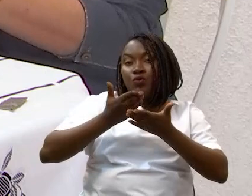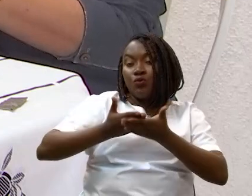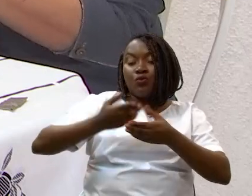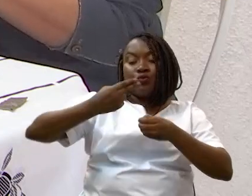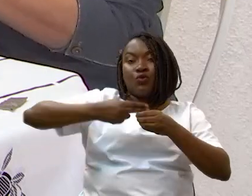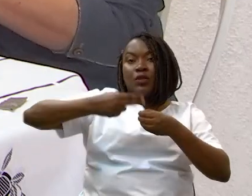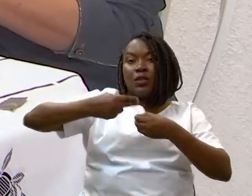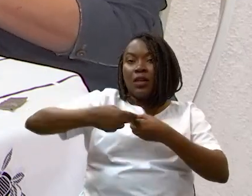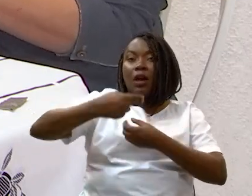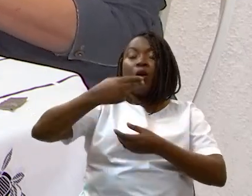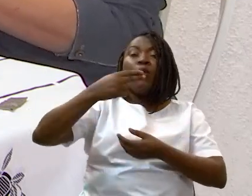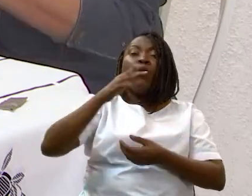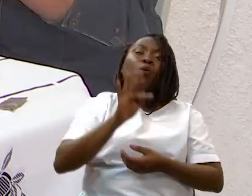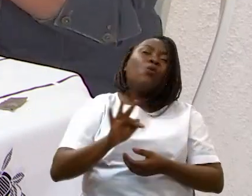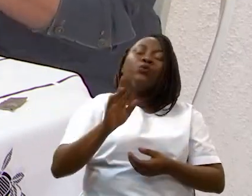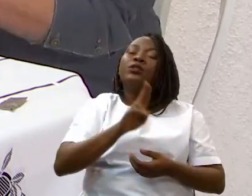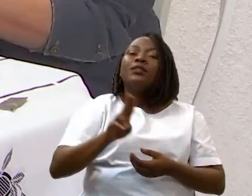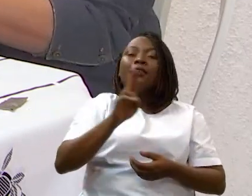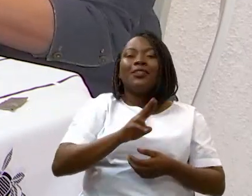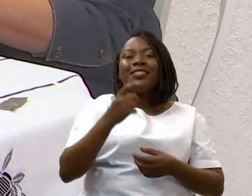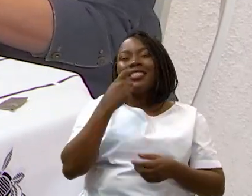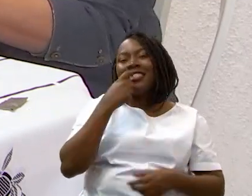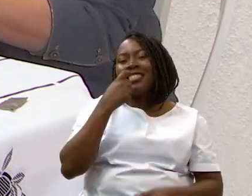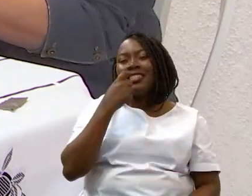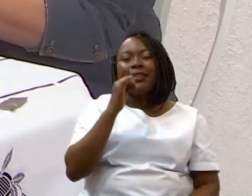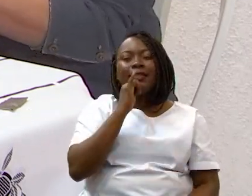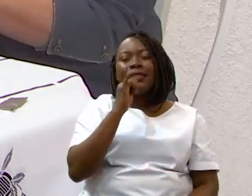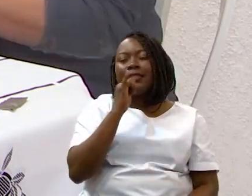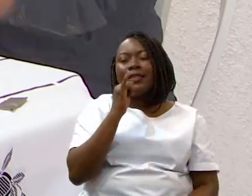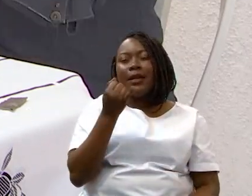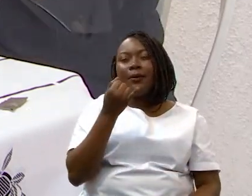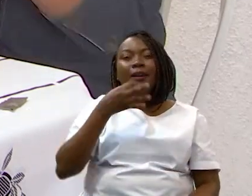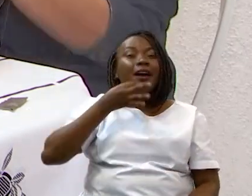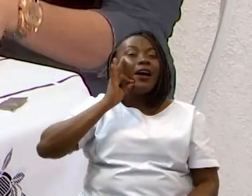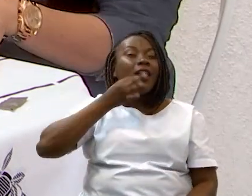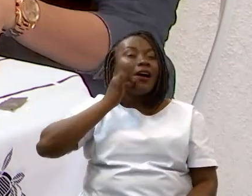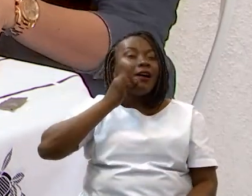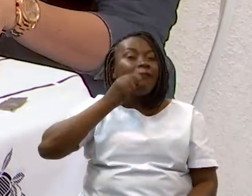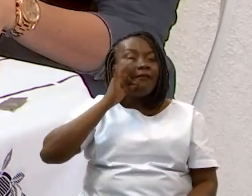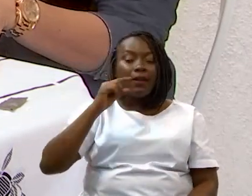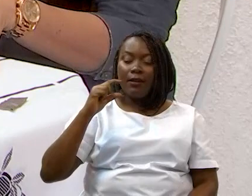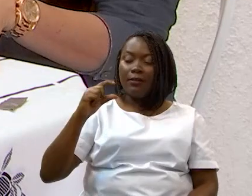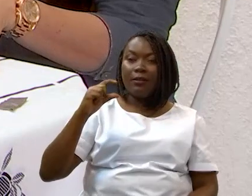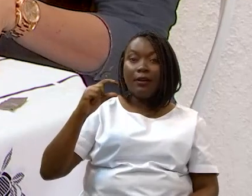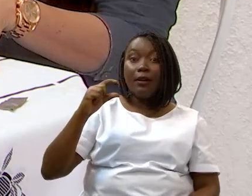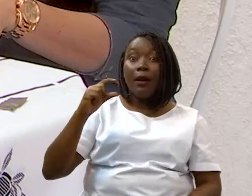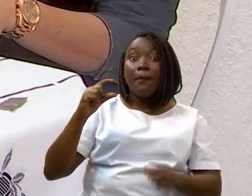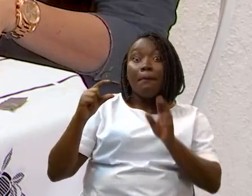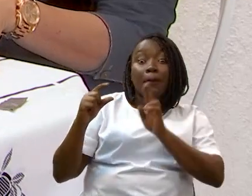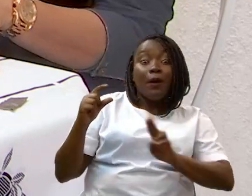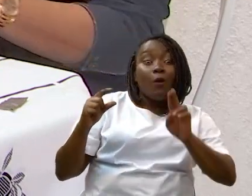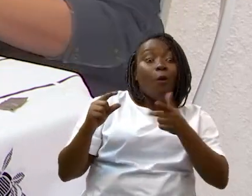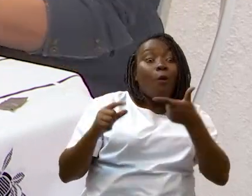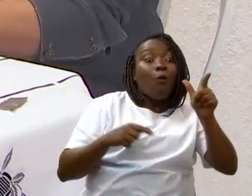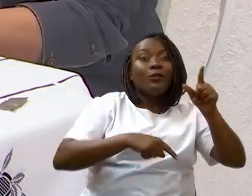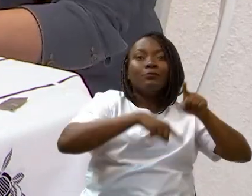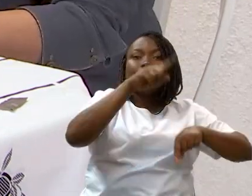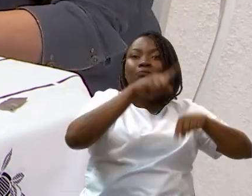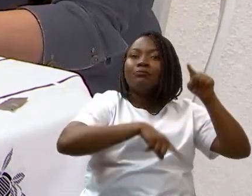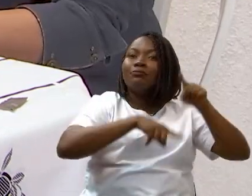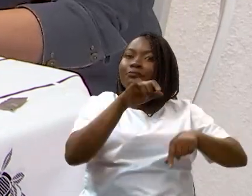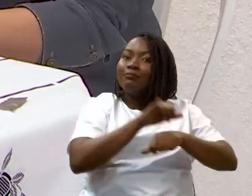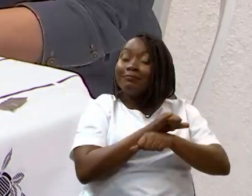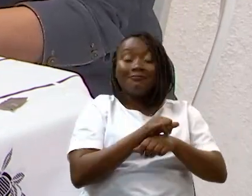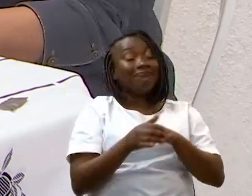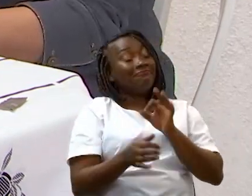usando plásticos, por exemplo, plásticos de cápsulas de café, para produzir outras matérias-primas. Sim,